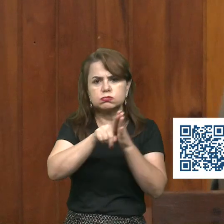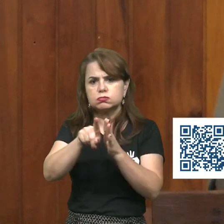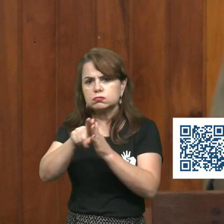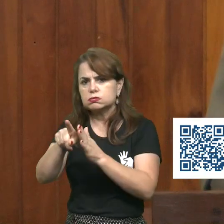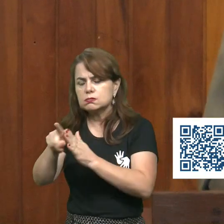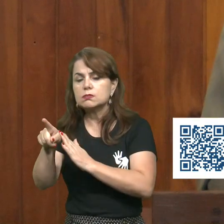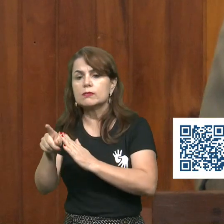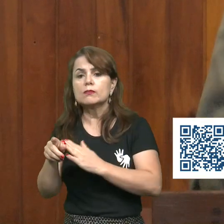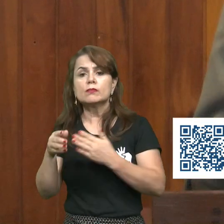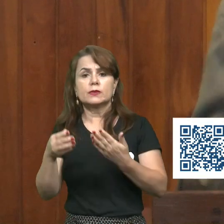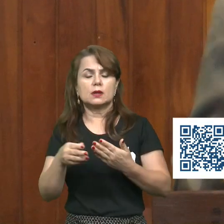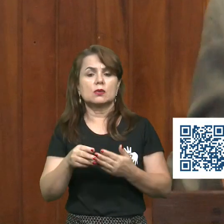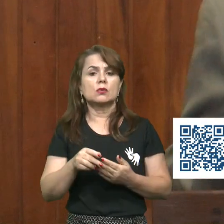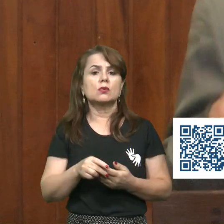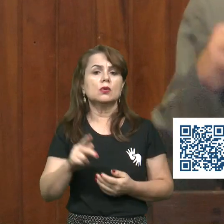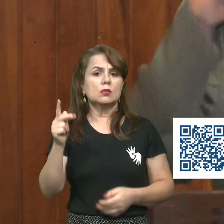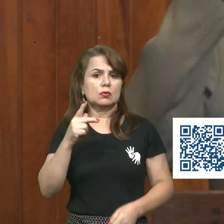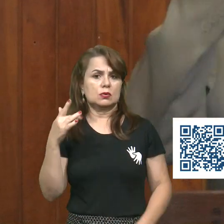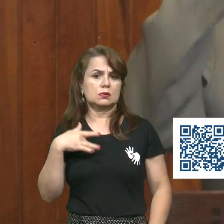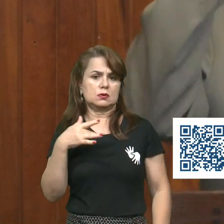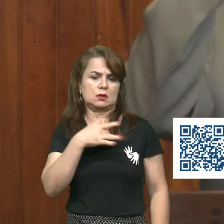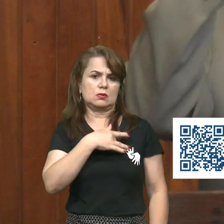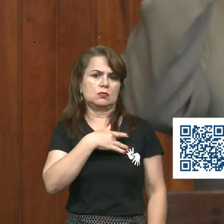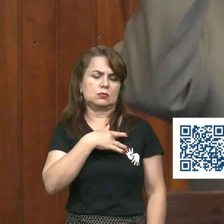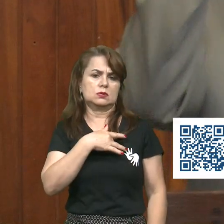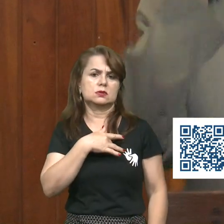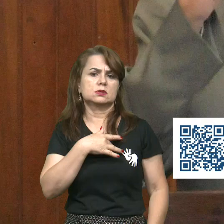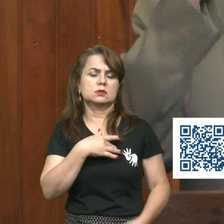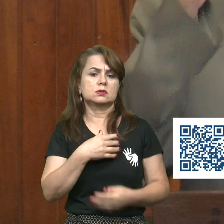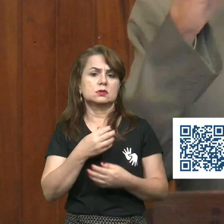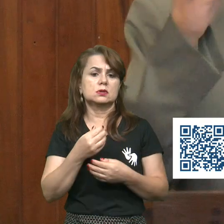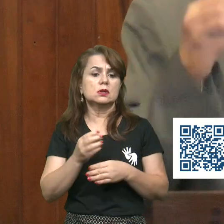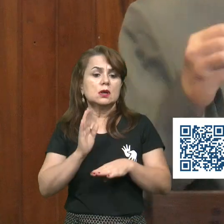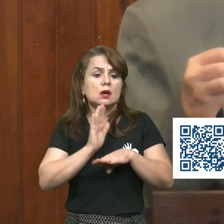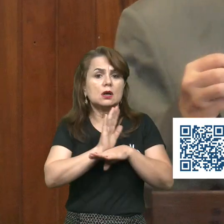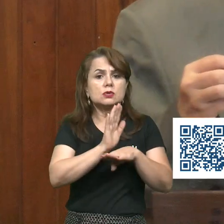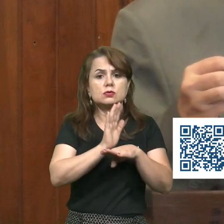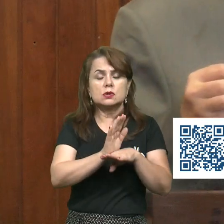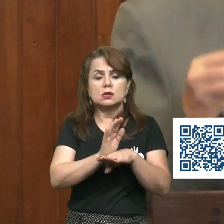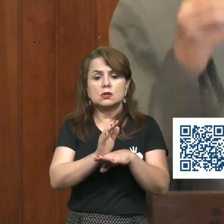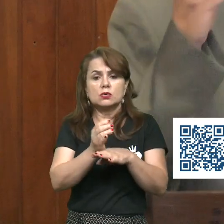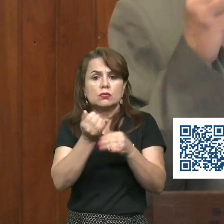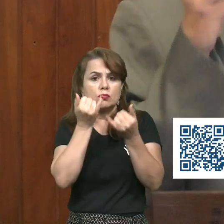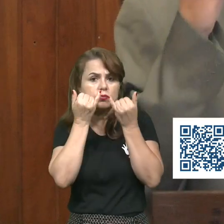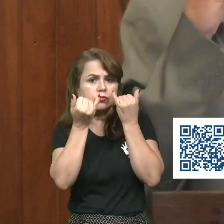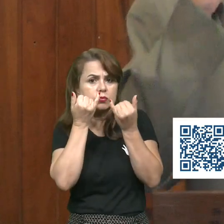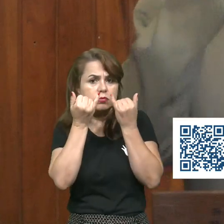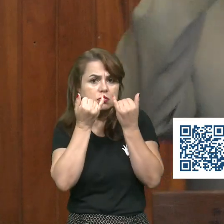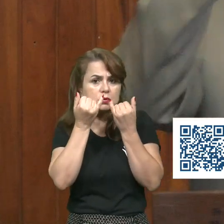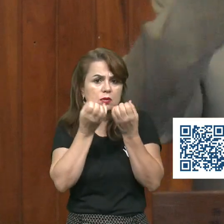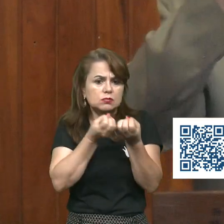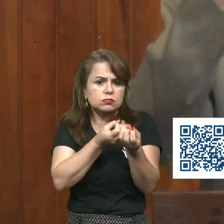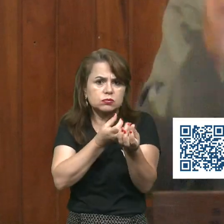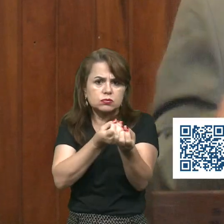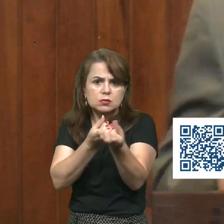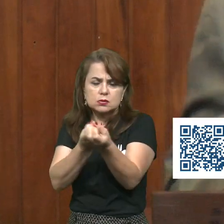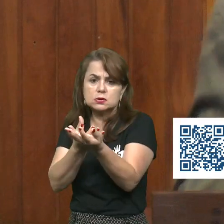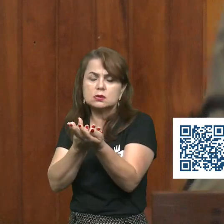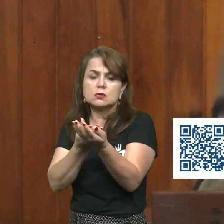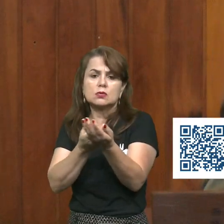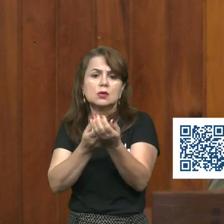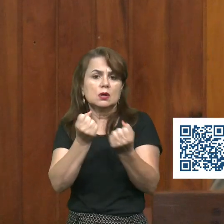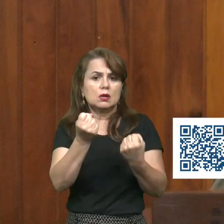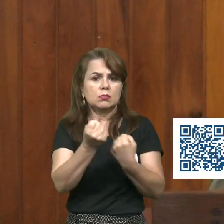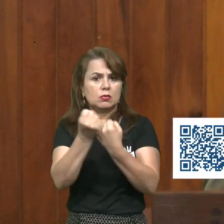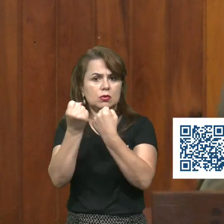A unidade de saúde do distrito vem oferecendo todas as informações de apoio em apoio à população